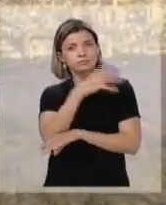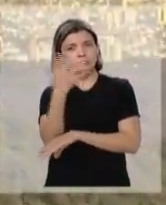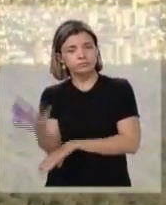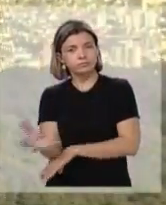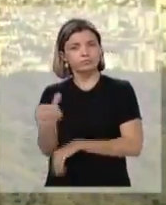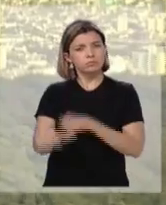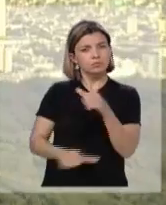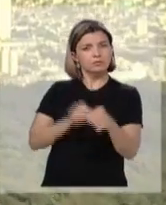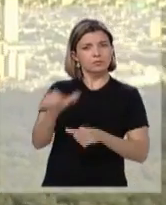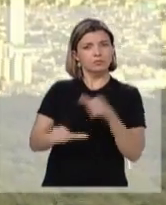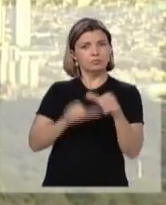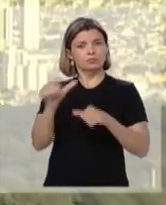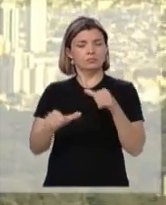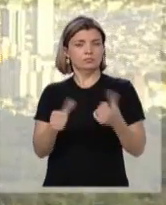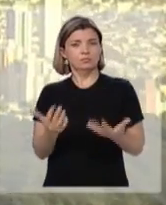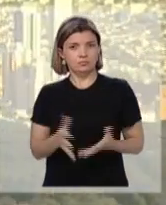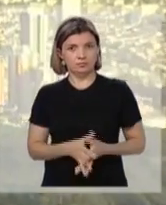modificação do meio ambiente.